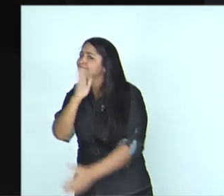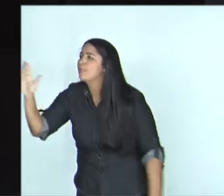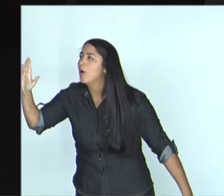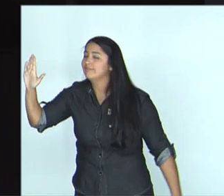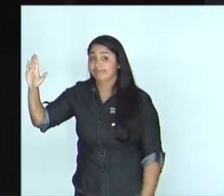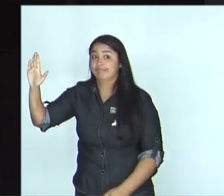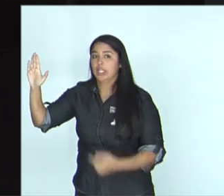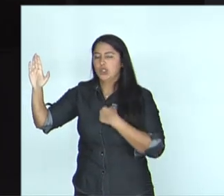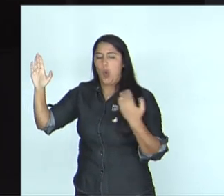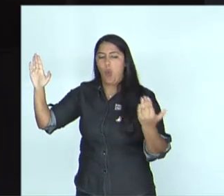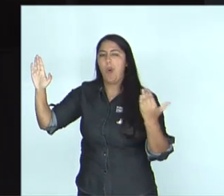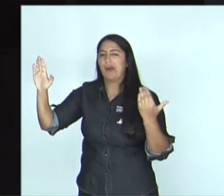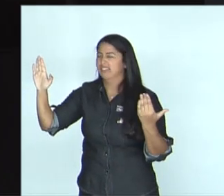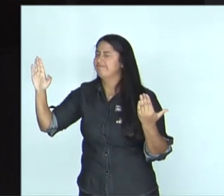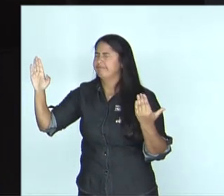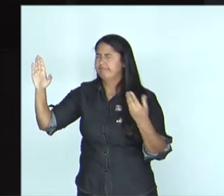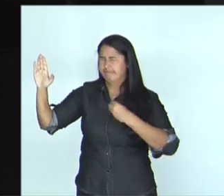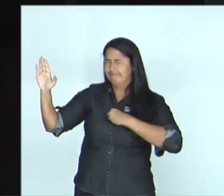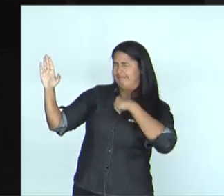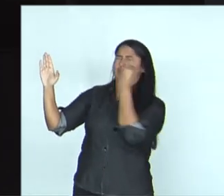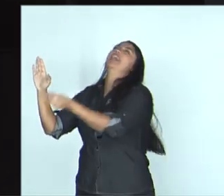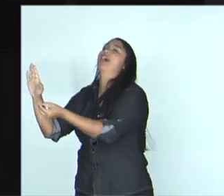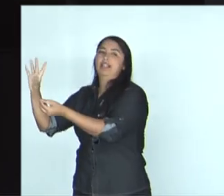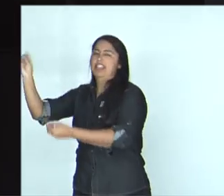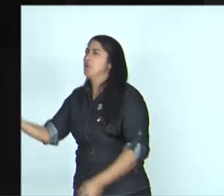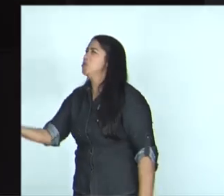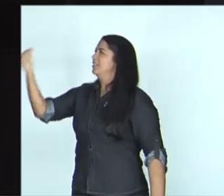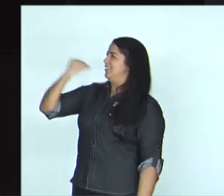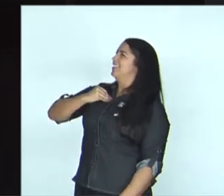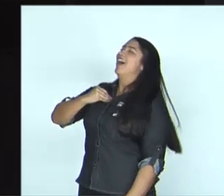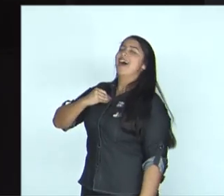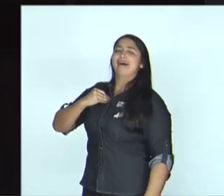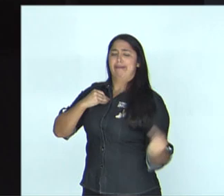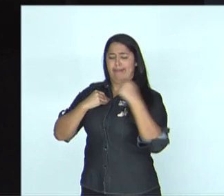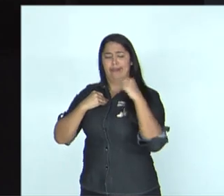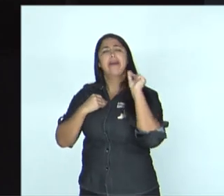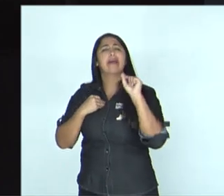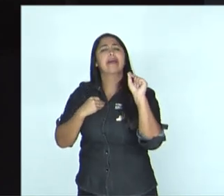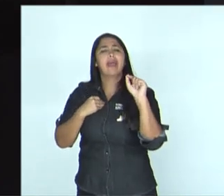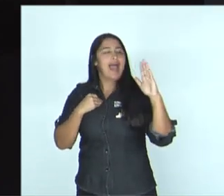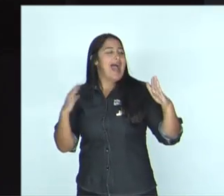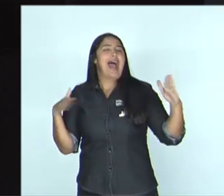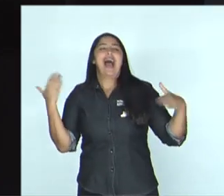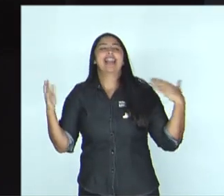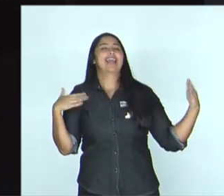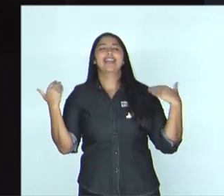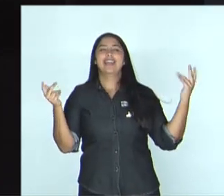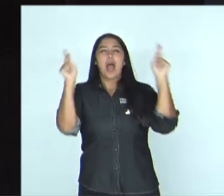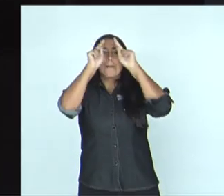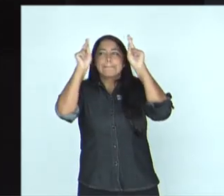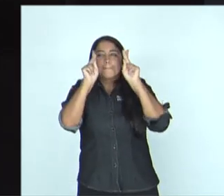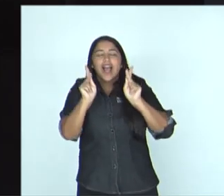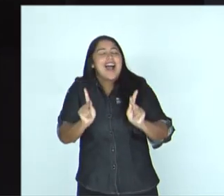materiais. O quanto Deus pode nos dar de alegria, de paz, de bênção sobre alguém que a gente ama,